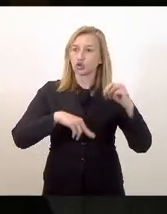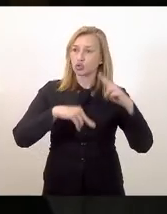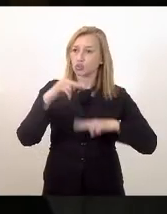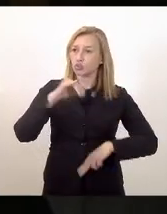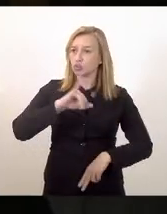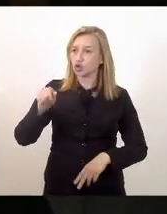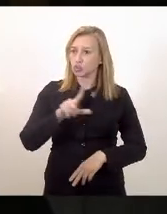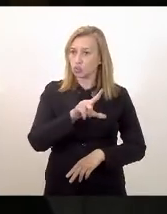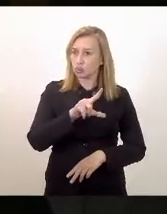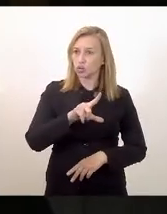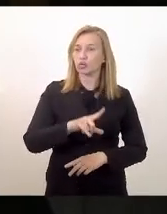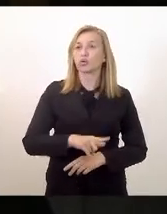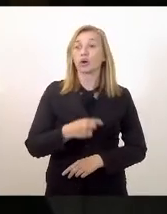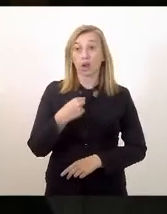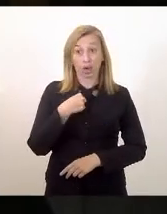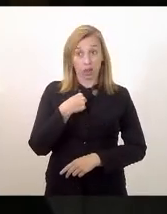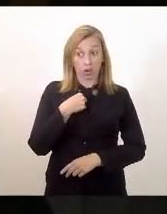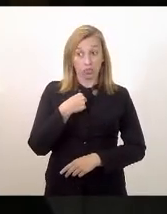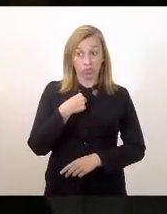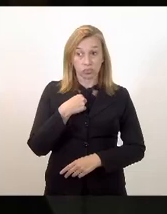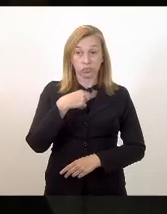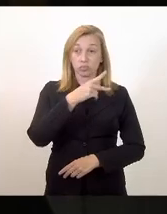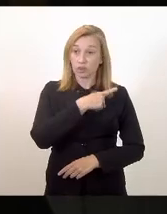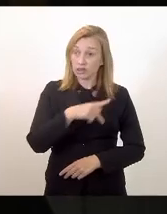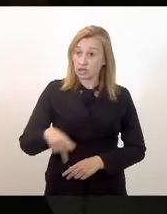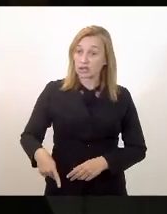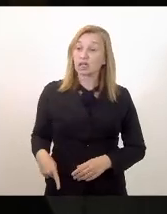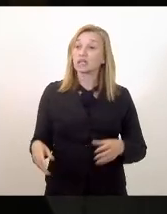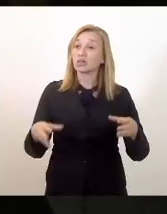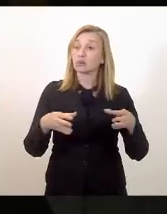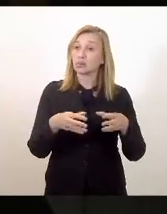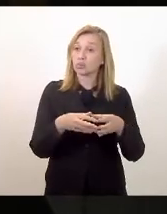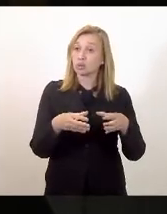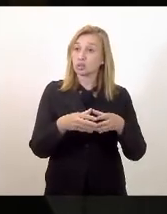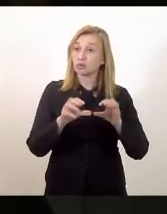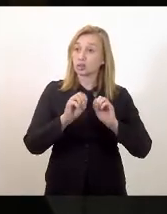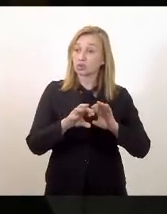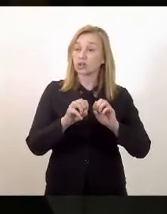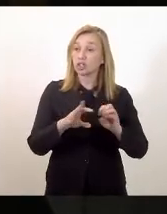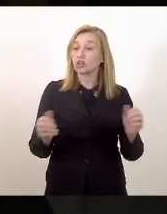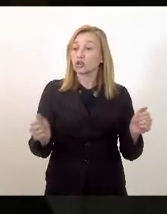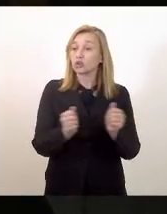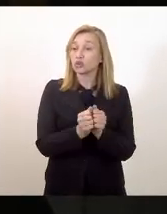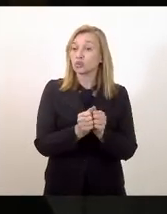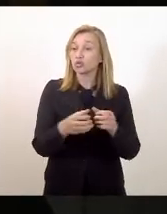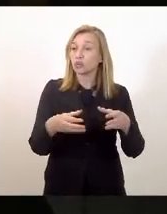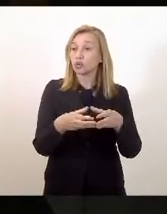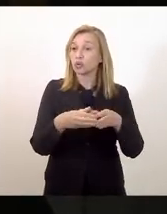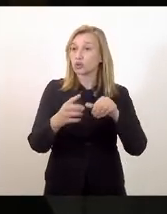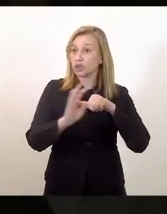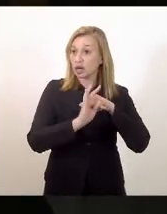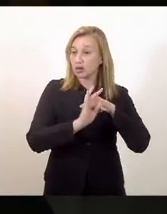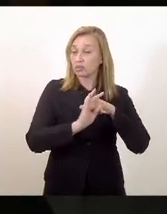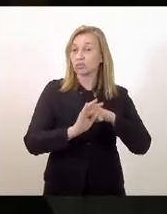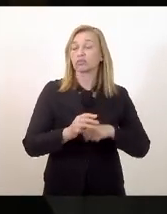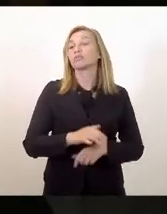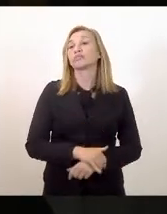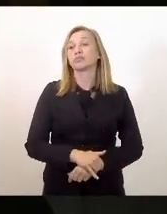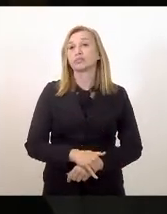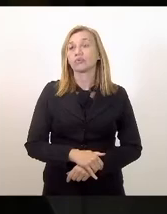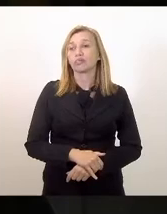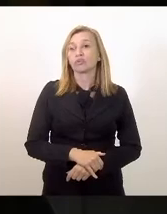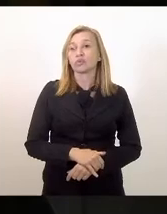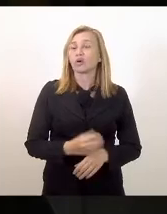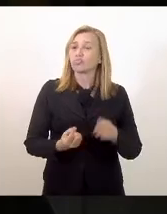julho, eu, como presidente da Comissão de Educação, juntamente com a nossa equipe técnica, realizei